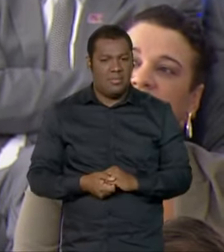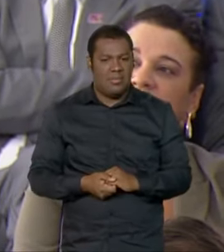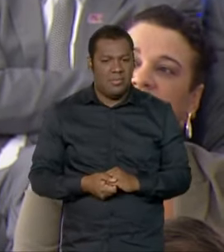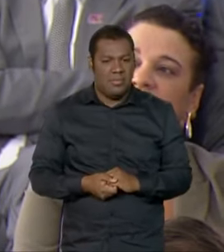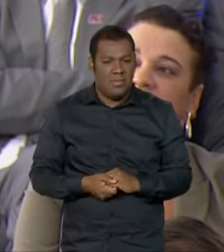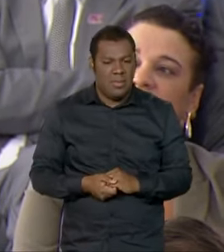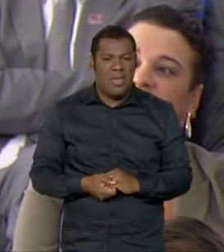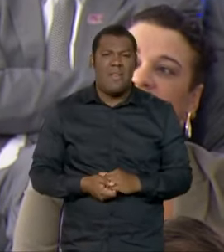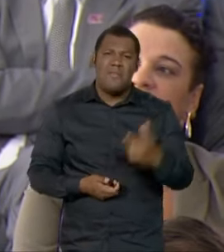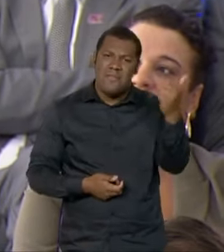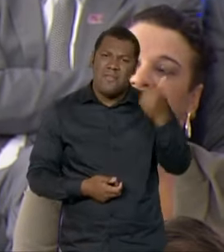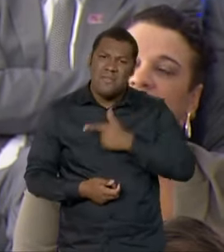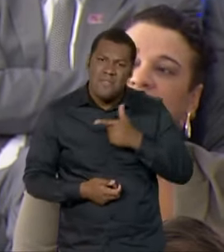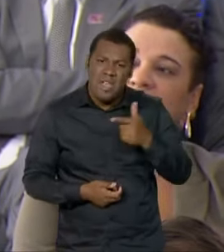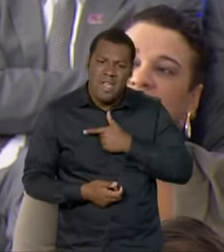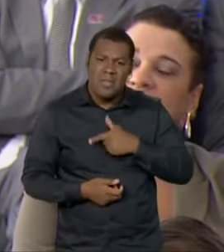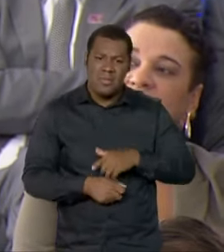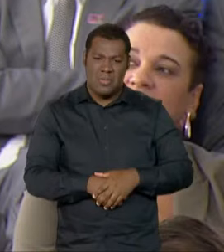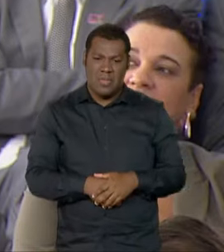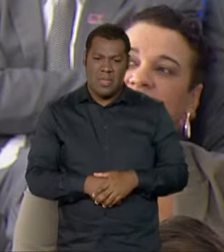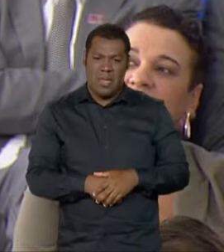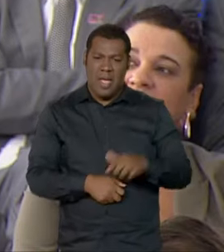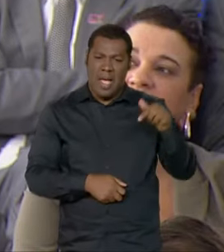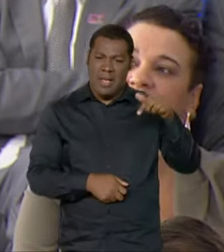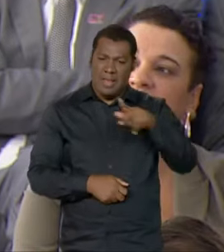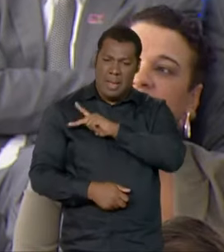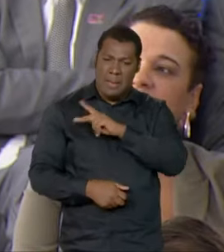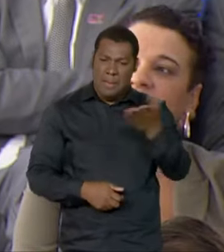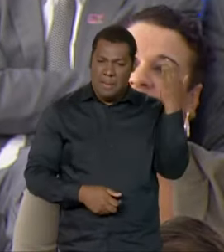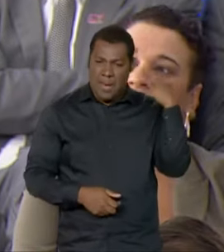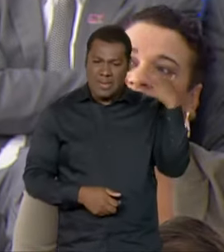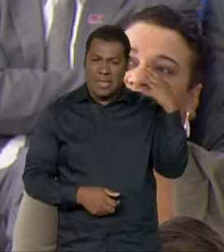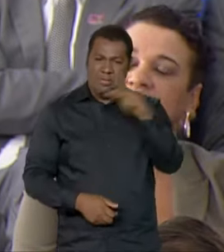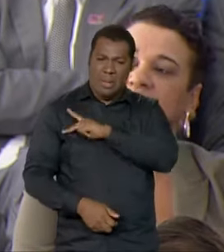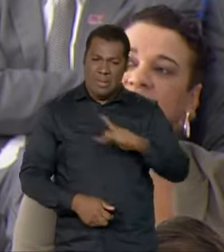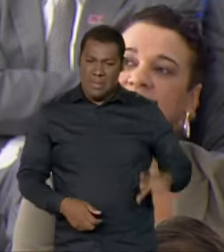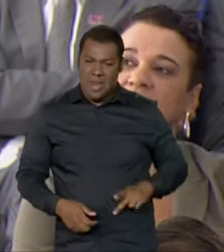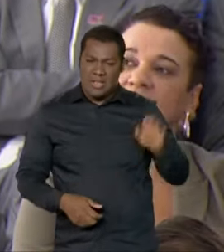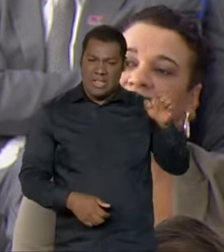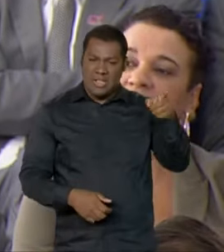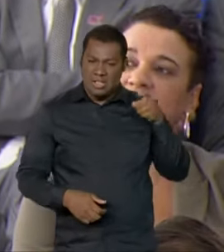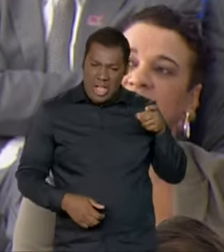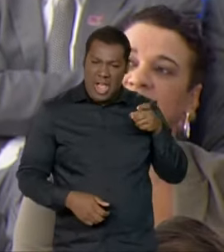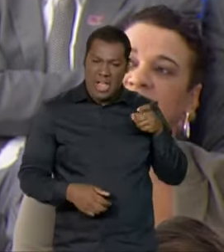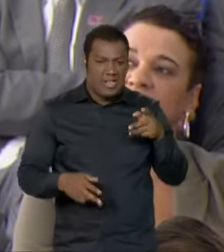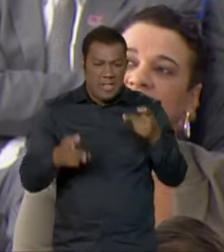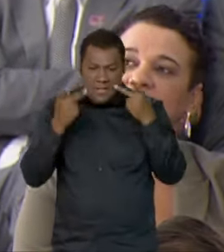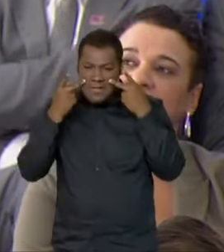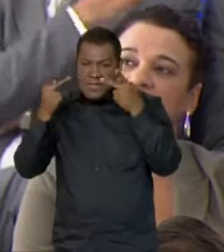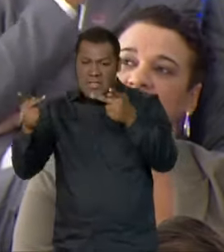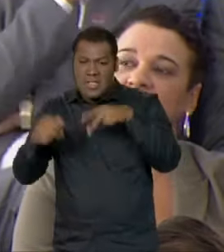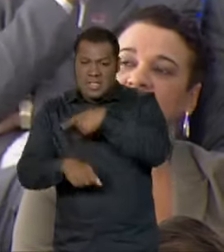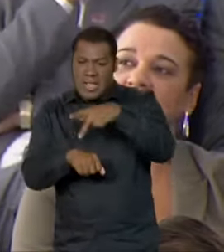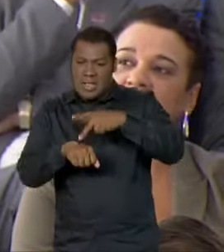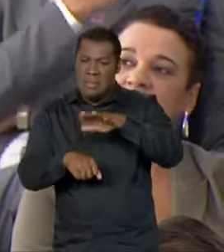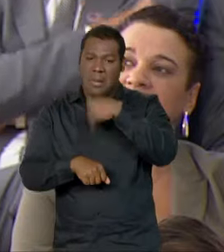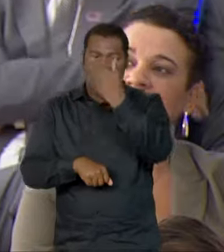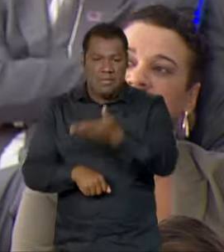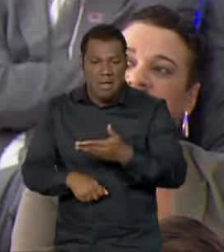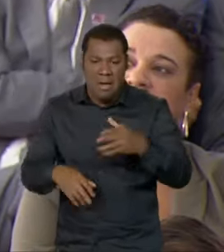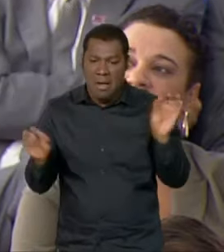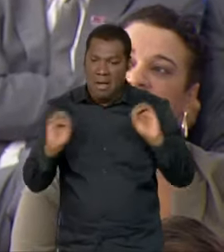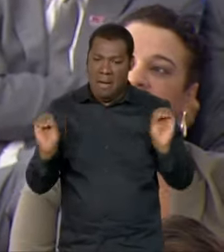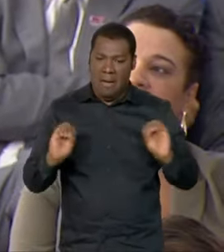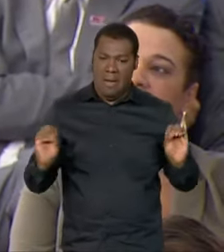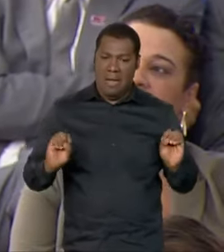Era humilhante, um presidente de um país do tamanho do Brasil. E eu falei para o cara, quando eu chamei o cara aqui, que era um